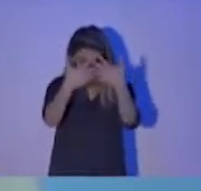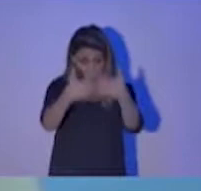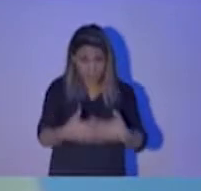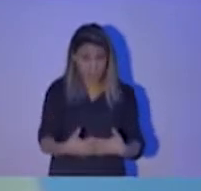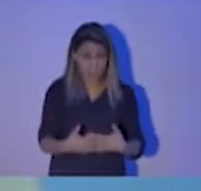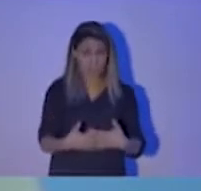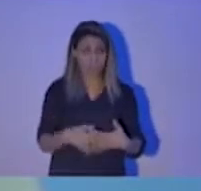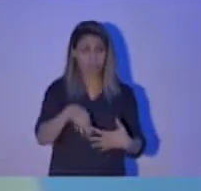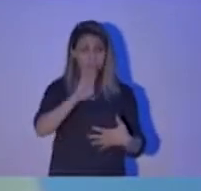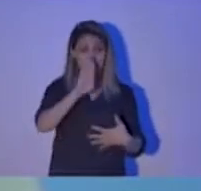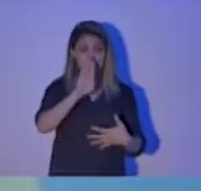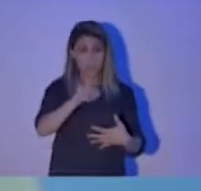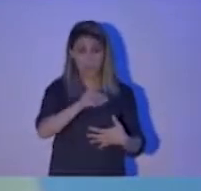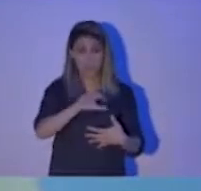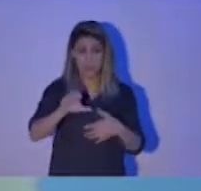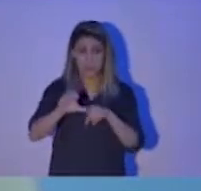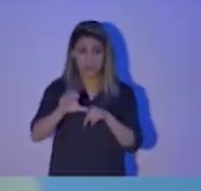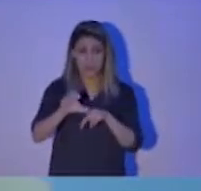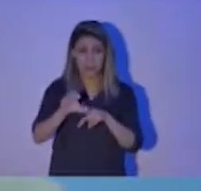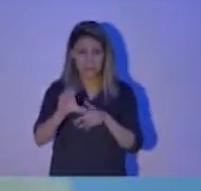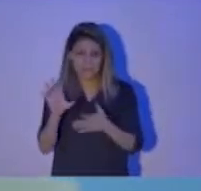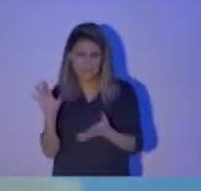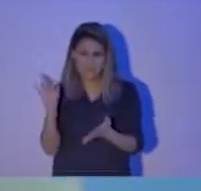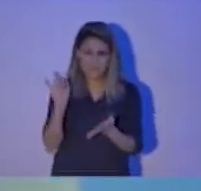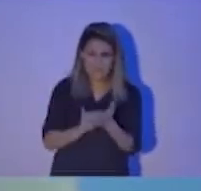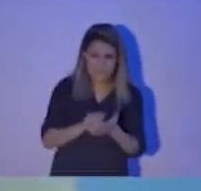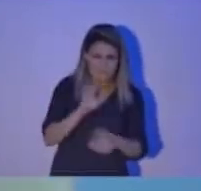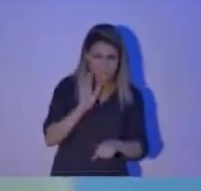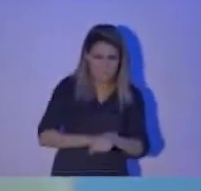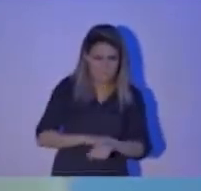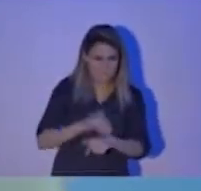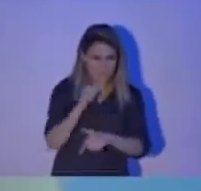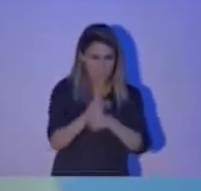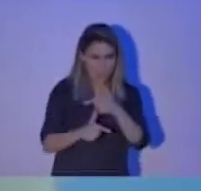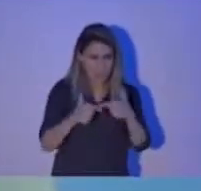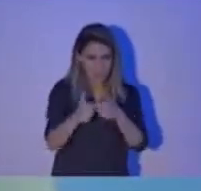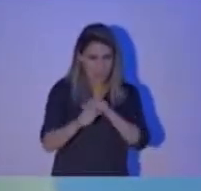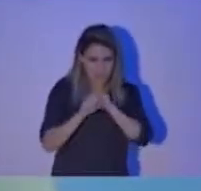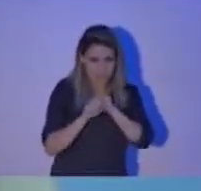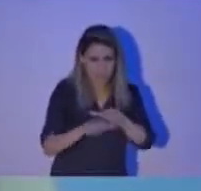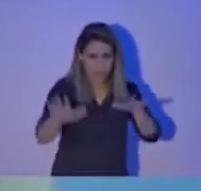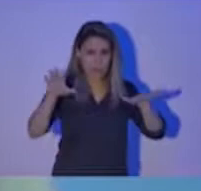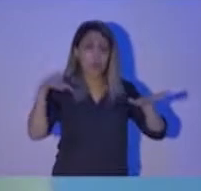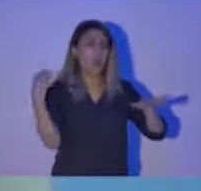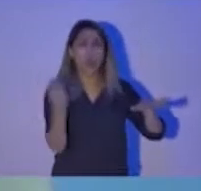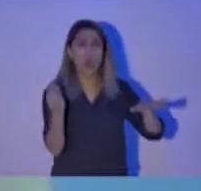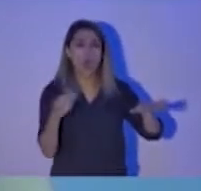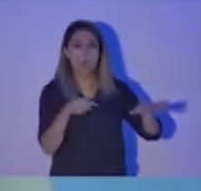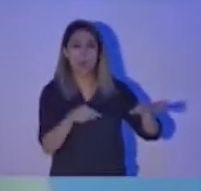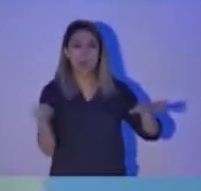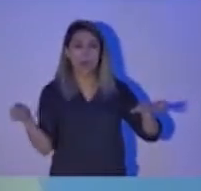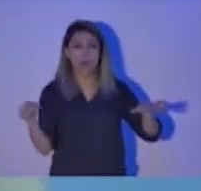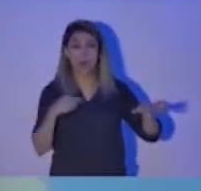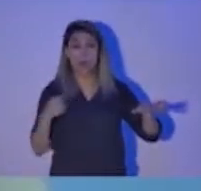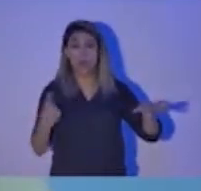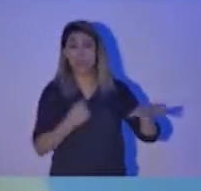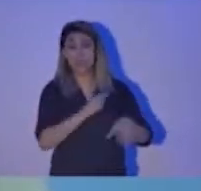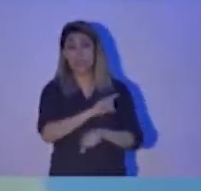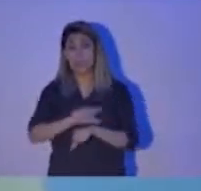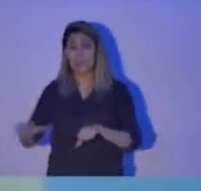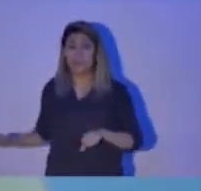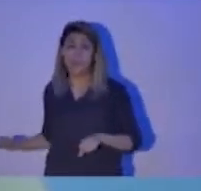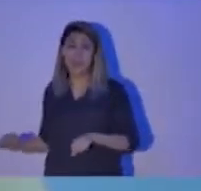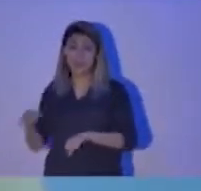é que a gente implementa a nossa base de maneira eficiente, rápida? A gente está atrasado. Não tem mais tempo. Então, esse é um